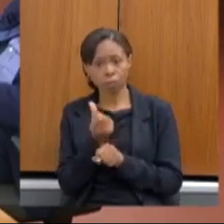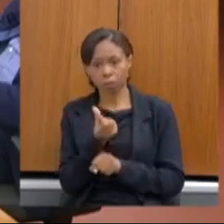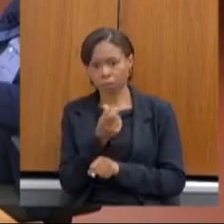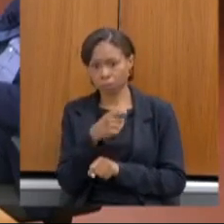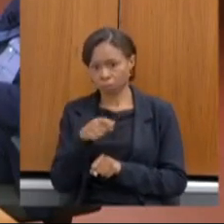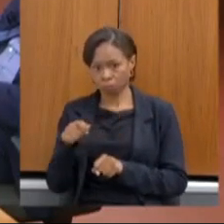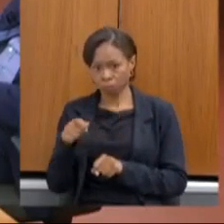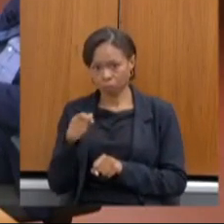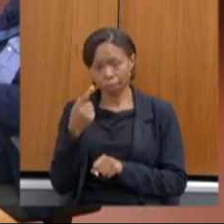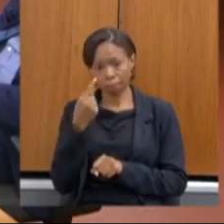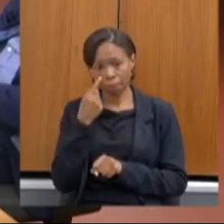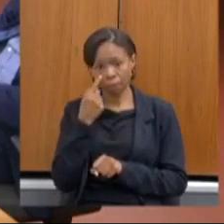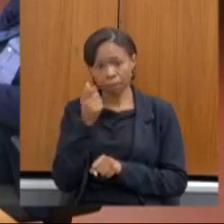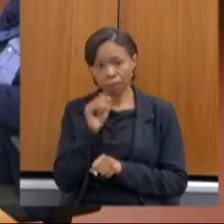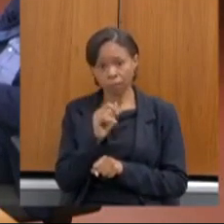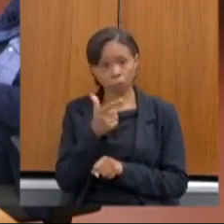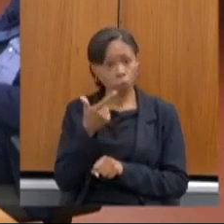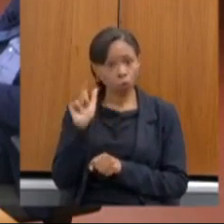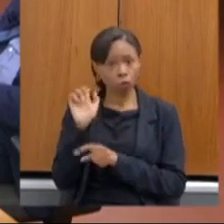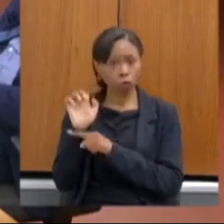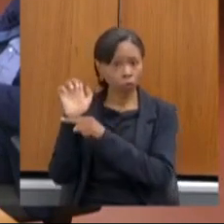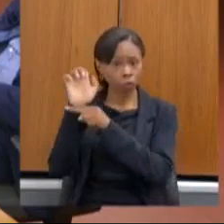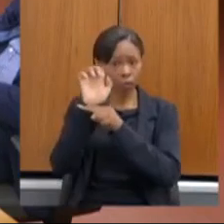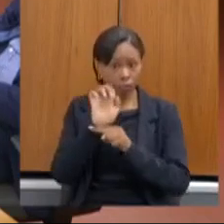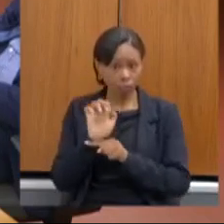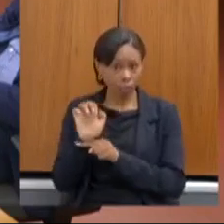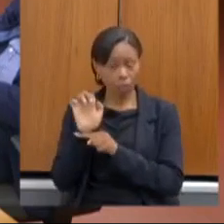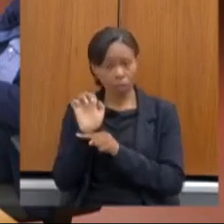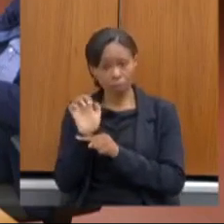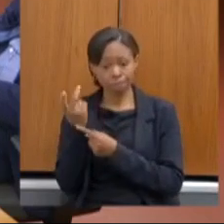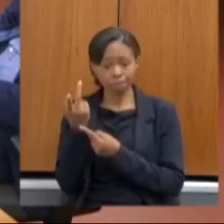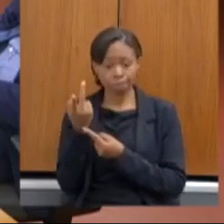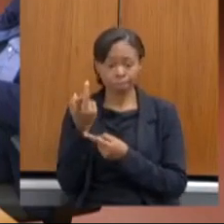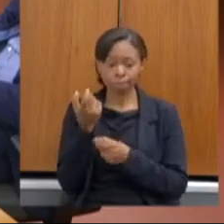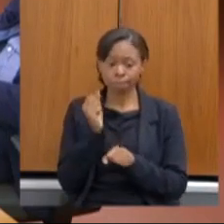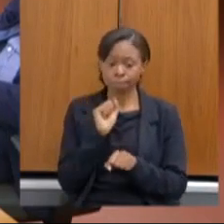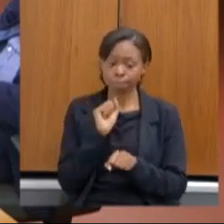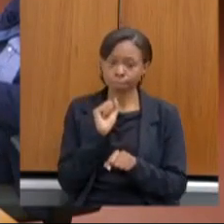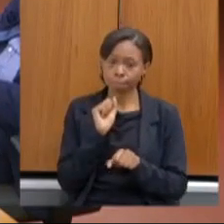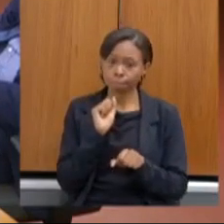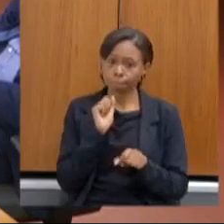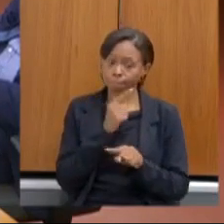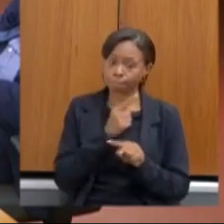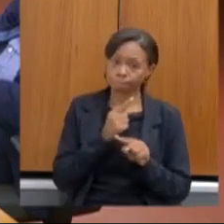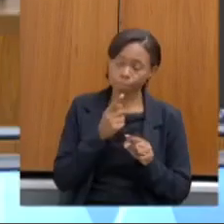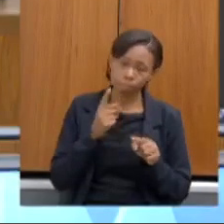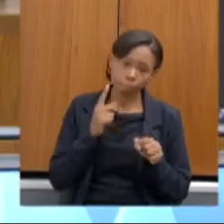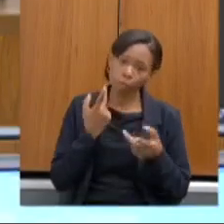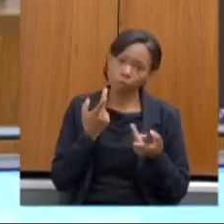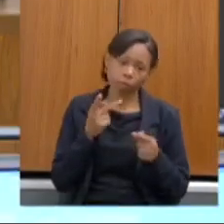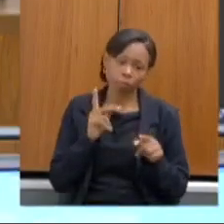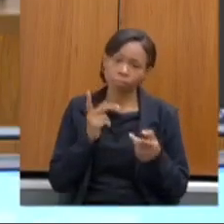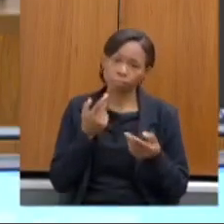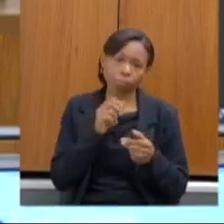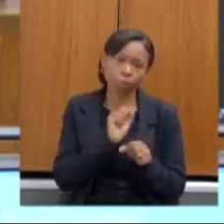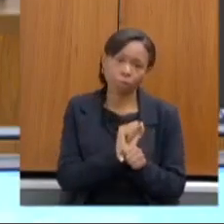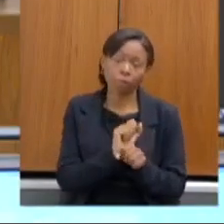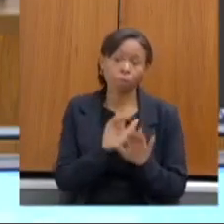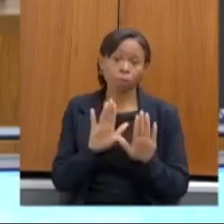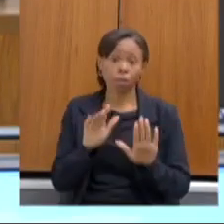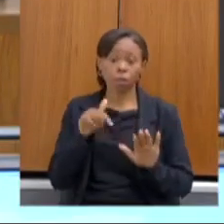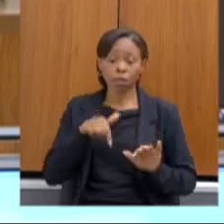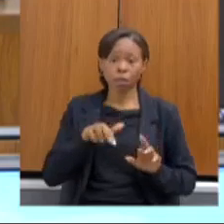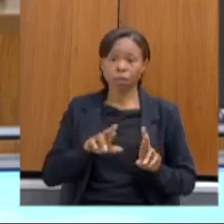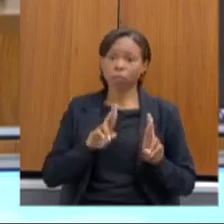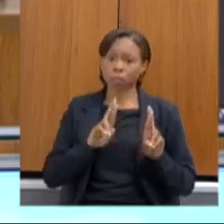alguma embargo de algum estado né que a regra do compasso mas a parte de Minas a minhas entendi essa importância e vai